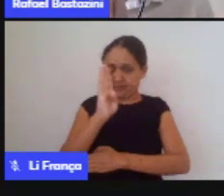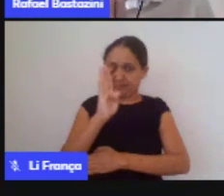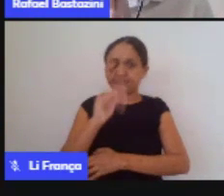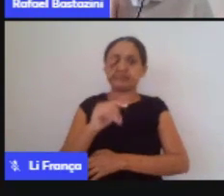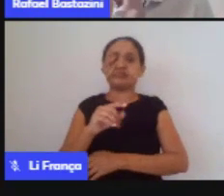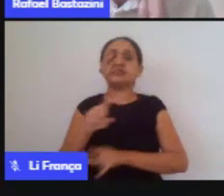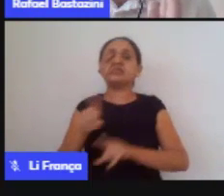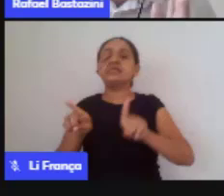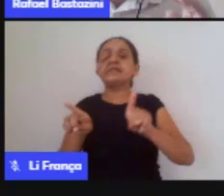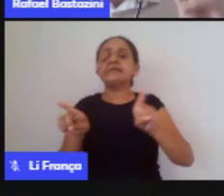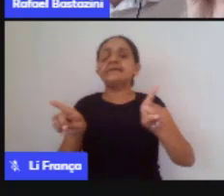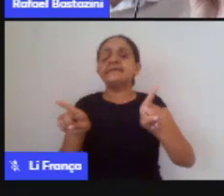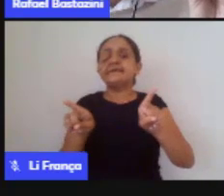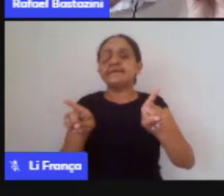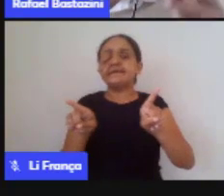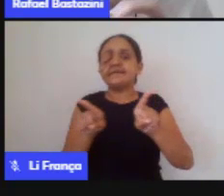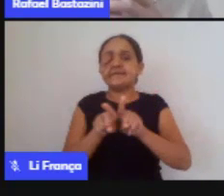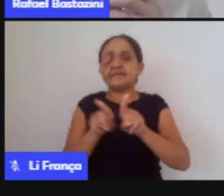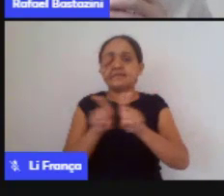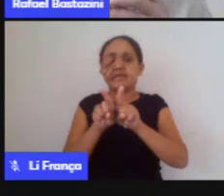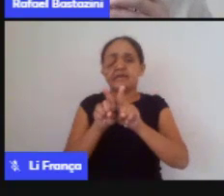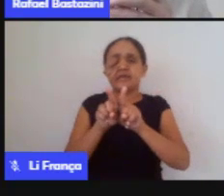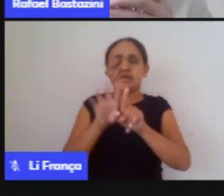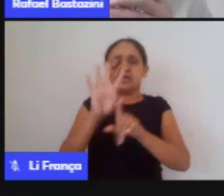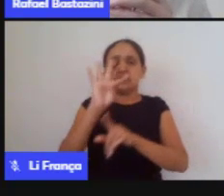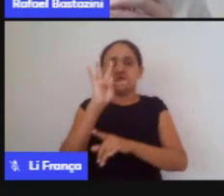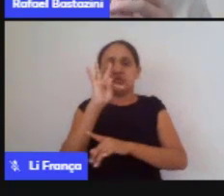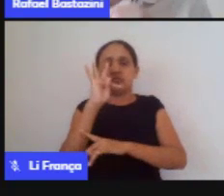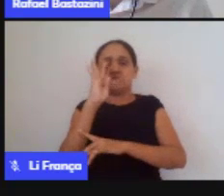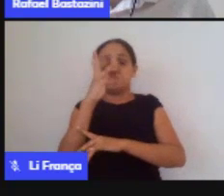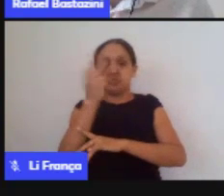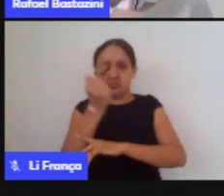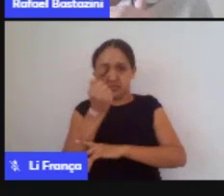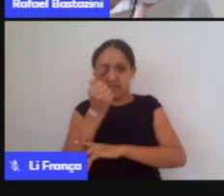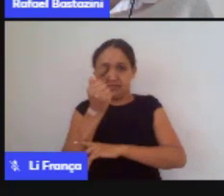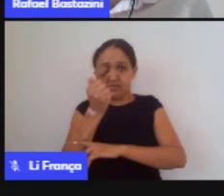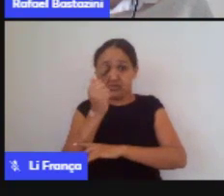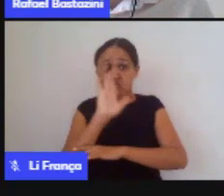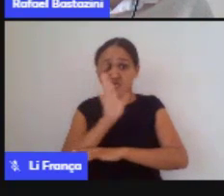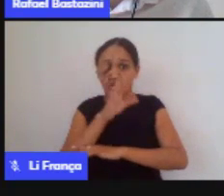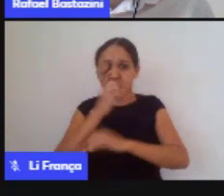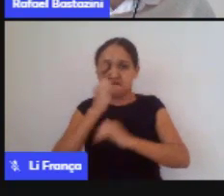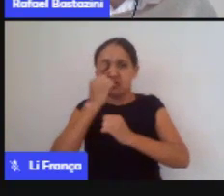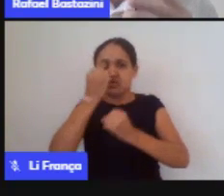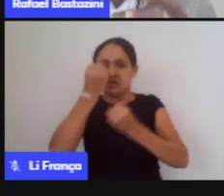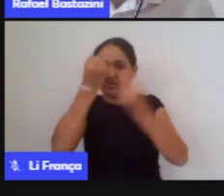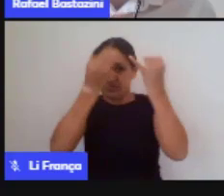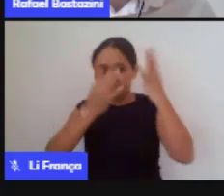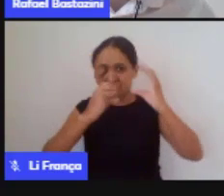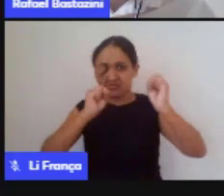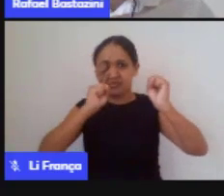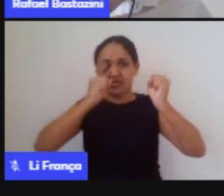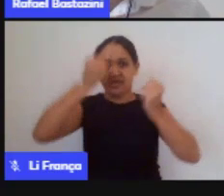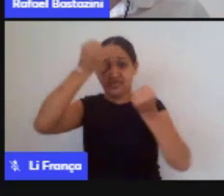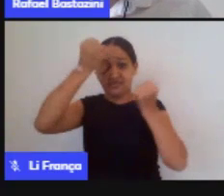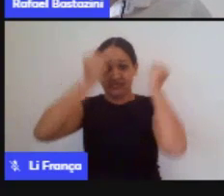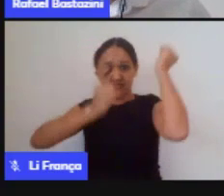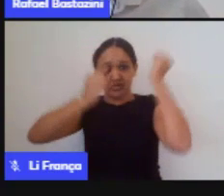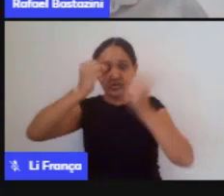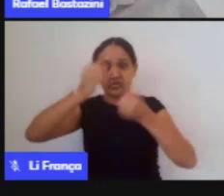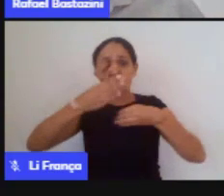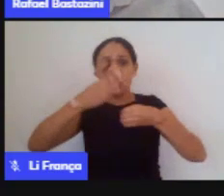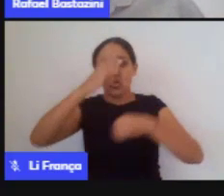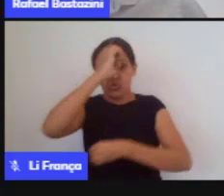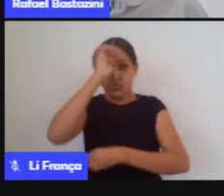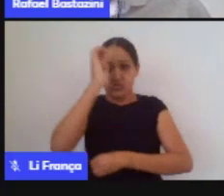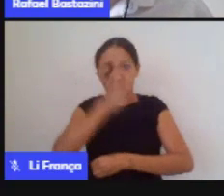disso, associado, foi nesse período, lembra da industrialização que eu falei para vocês, que o Brasil estava se consolidando? A gente já tinha, então, no